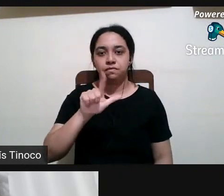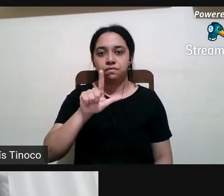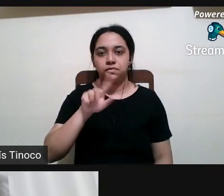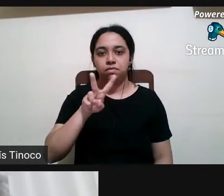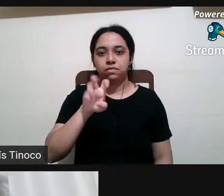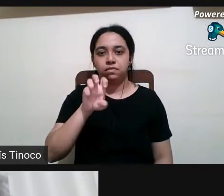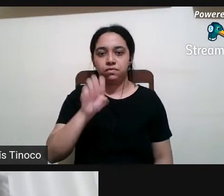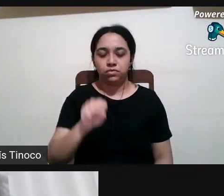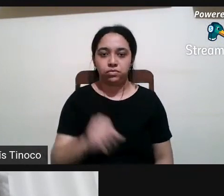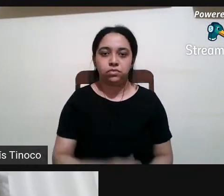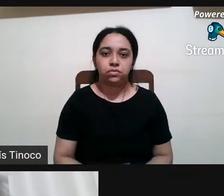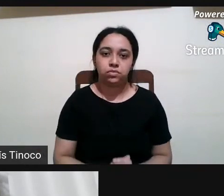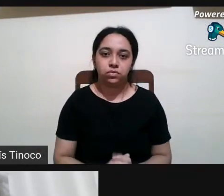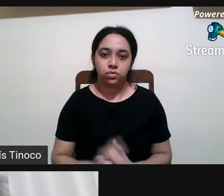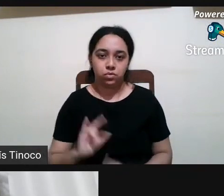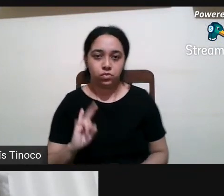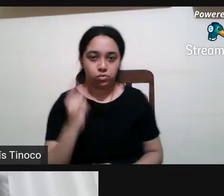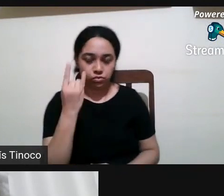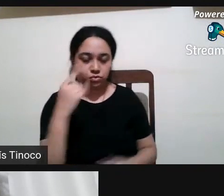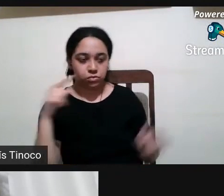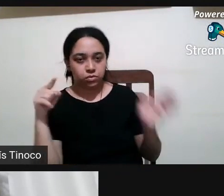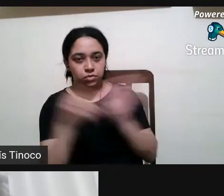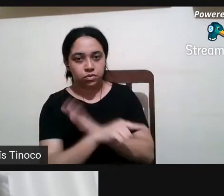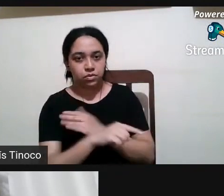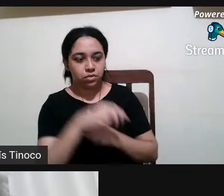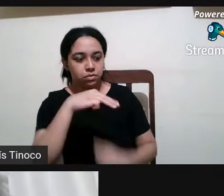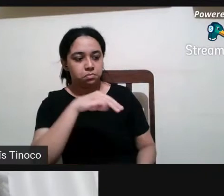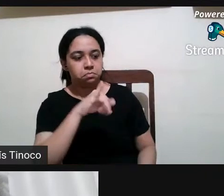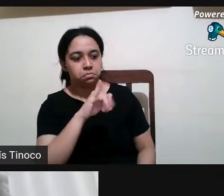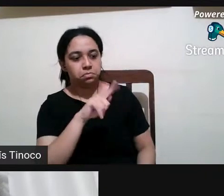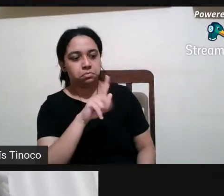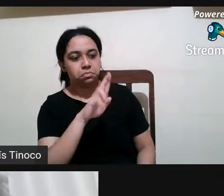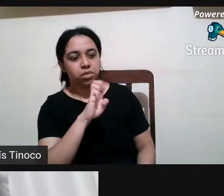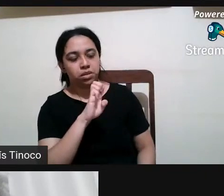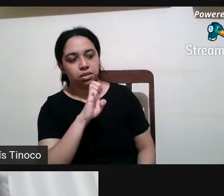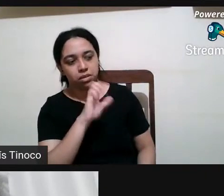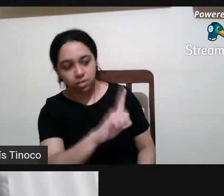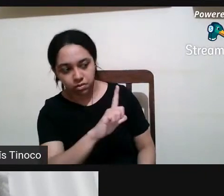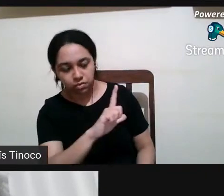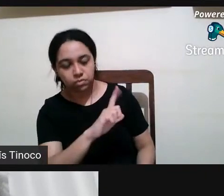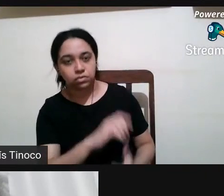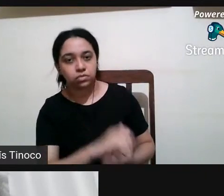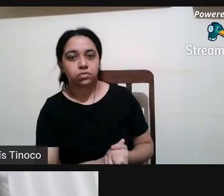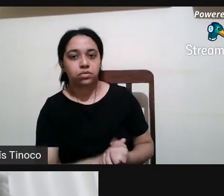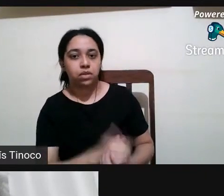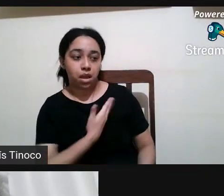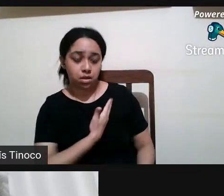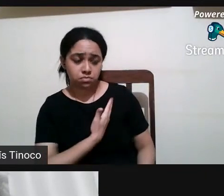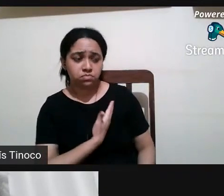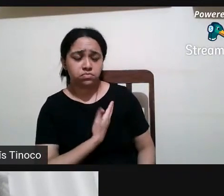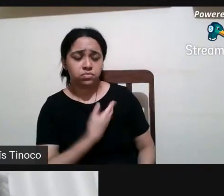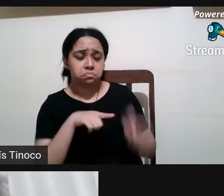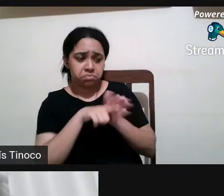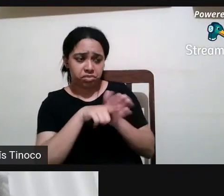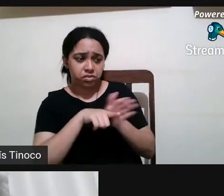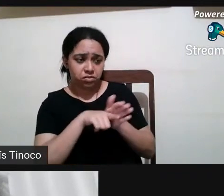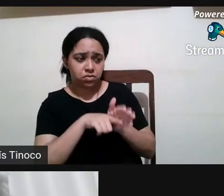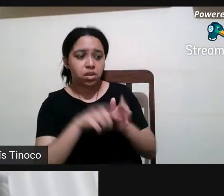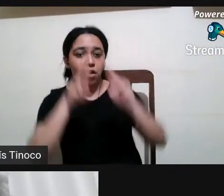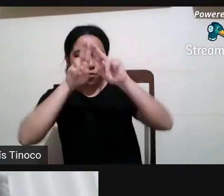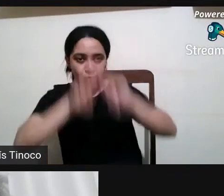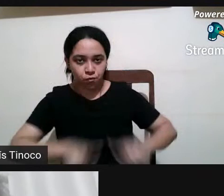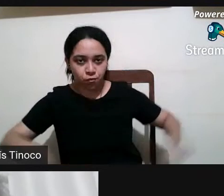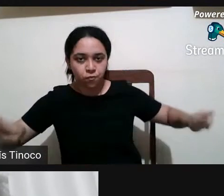Para a última pergunta aqui do Miguel Saldanha Serrano, colega nosso, pesquisador aqui da UFSC, que também está